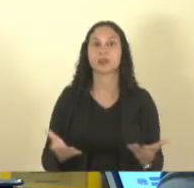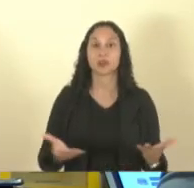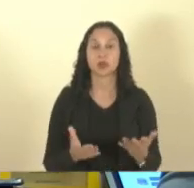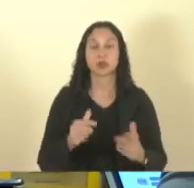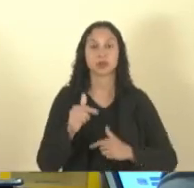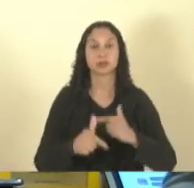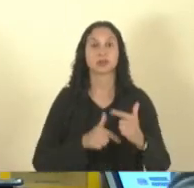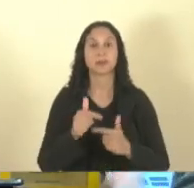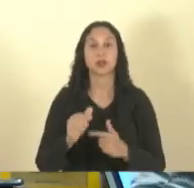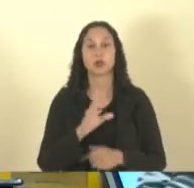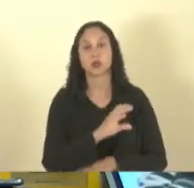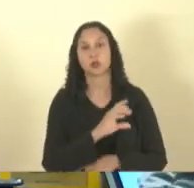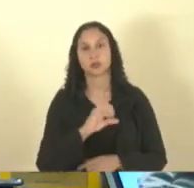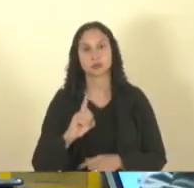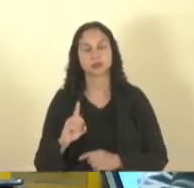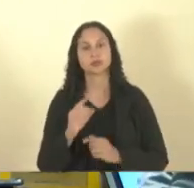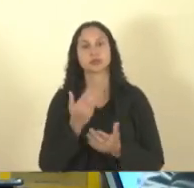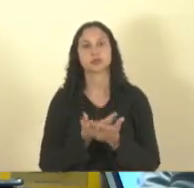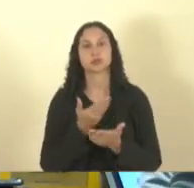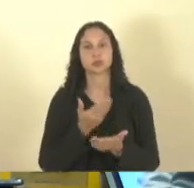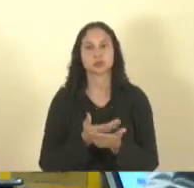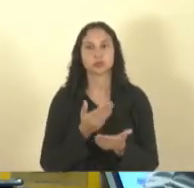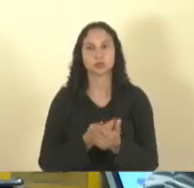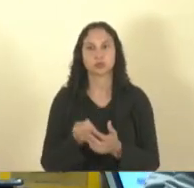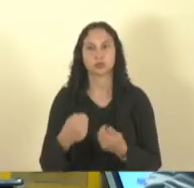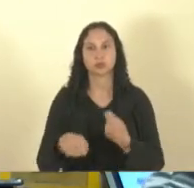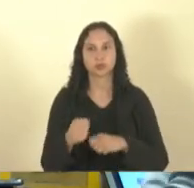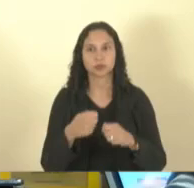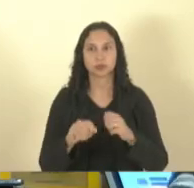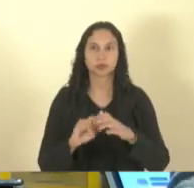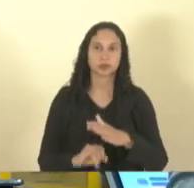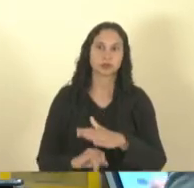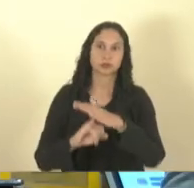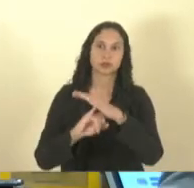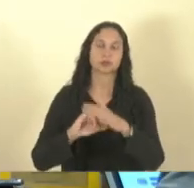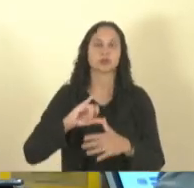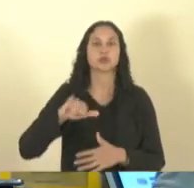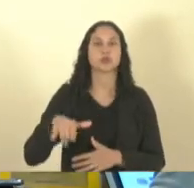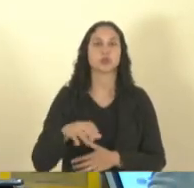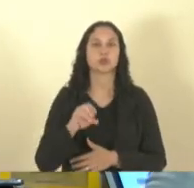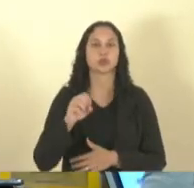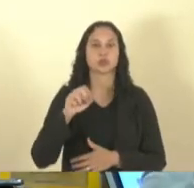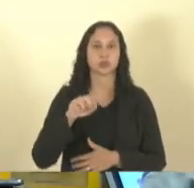parte da Coordenação de Estudos Econômicos do Instituto Jones dos Santos Neves.